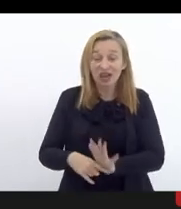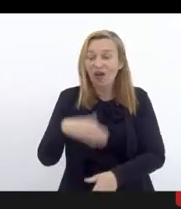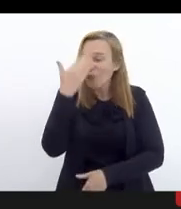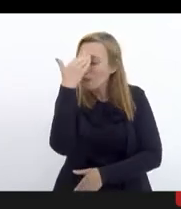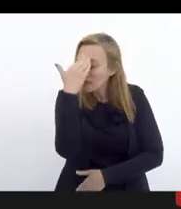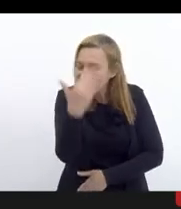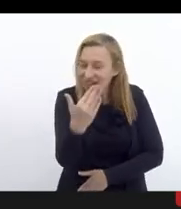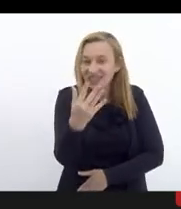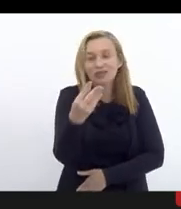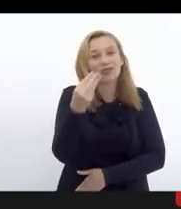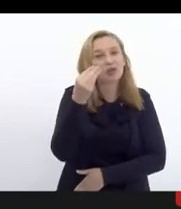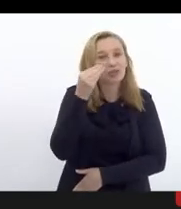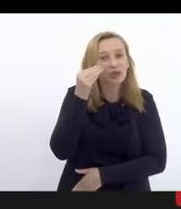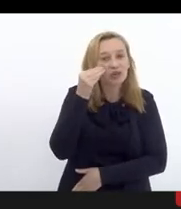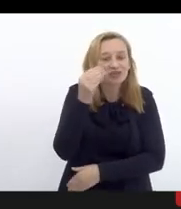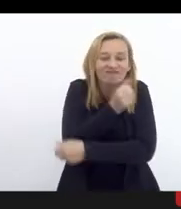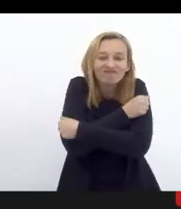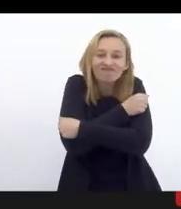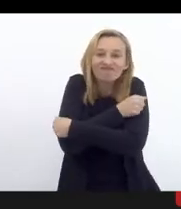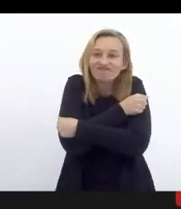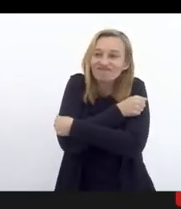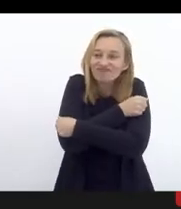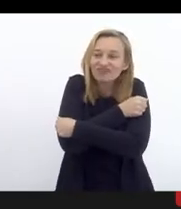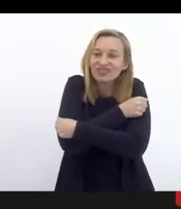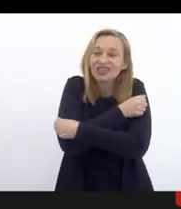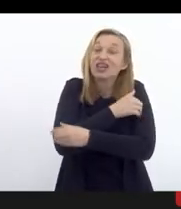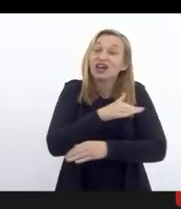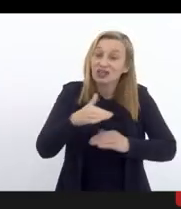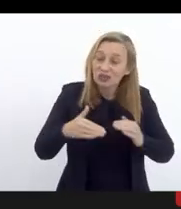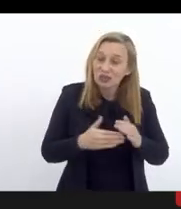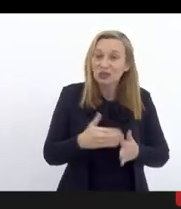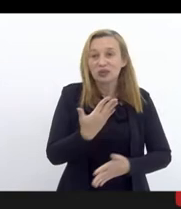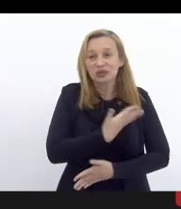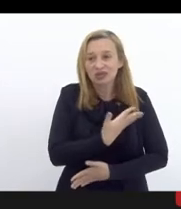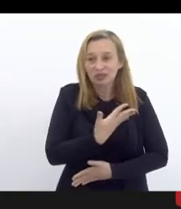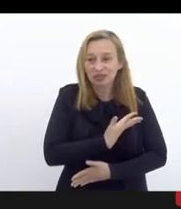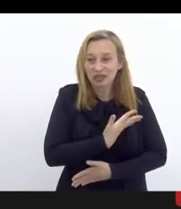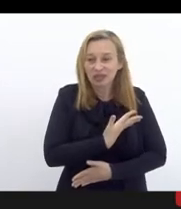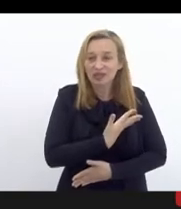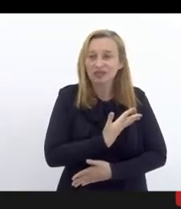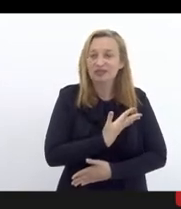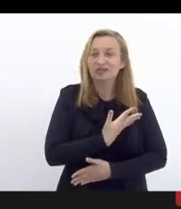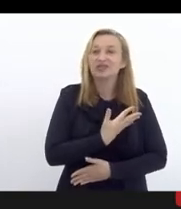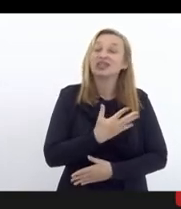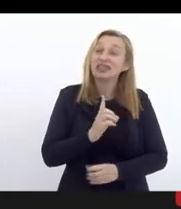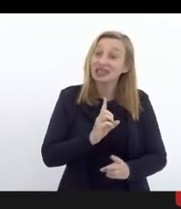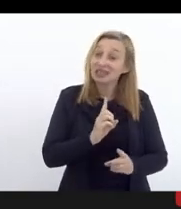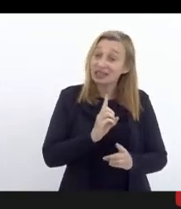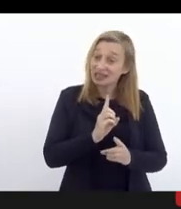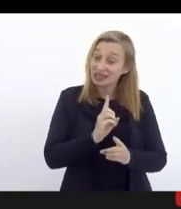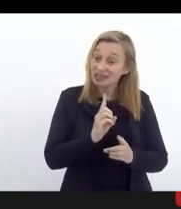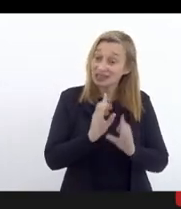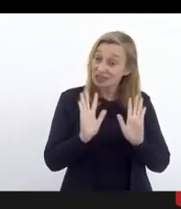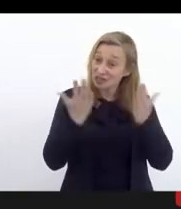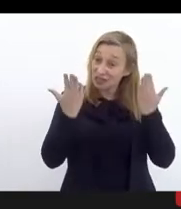pela oportunidade, um grande abraço a todos os companheiros presentes a esse encontro.